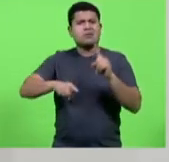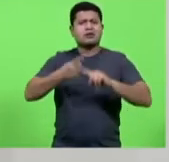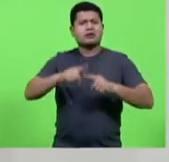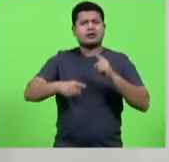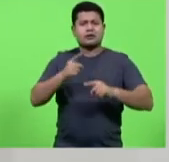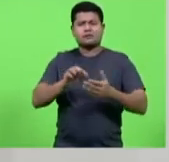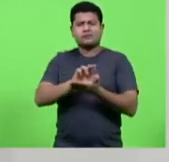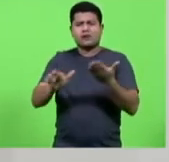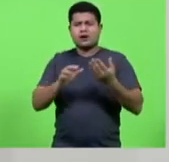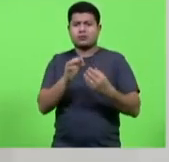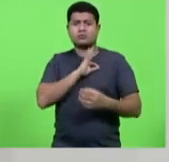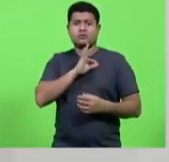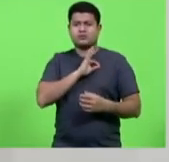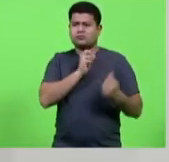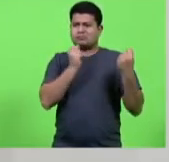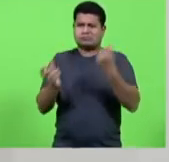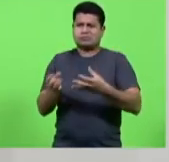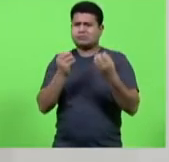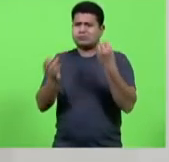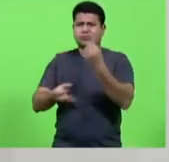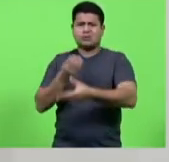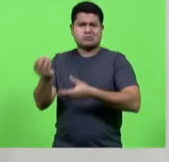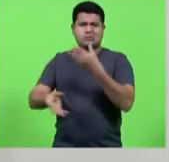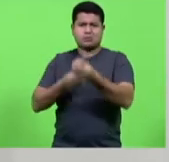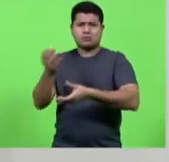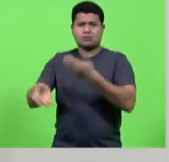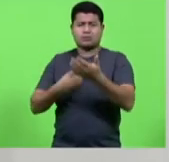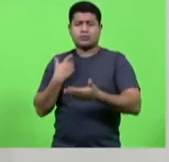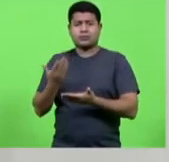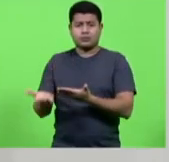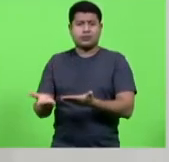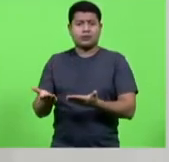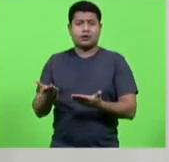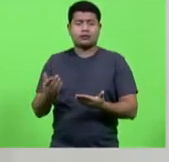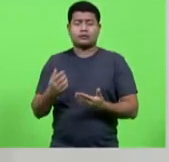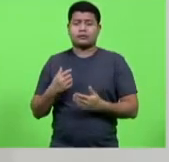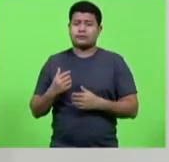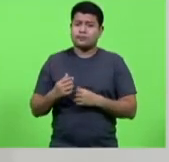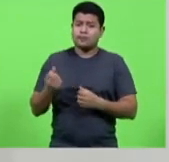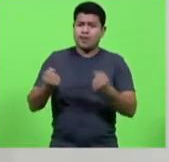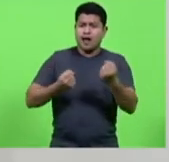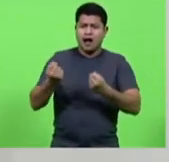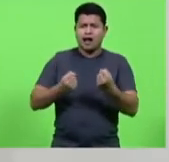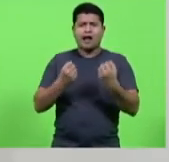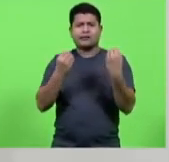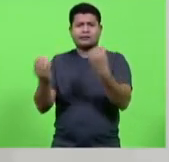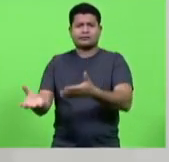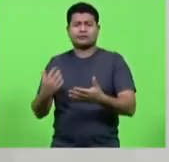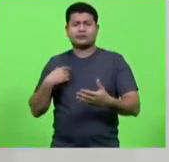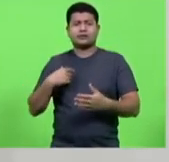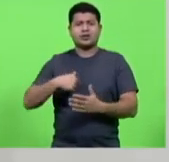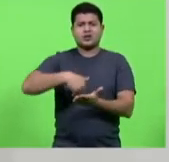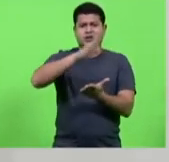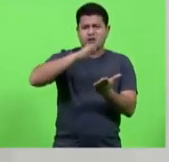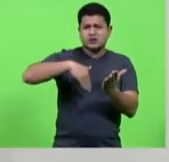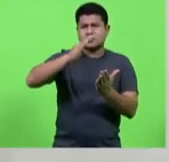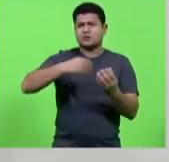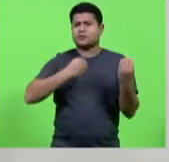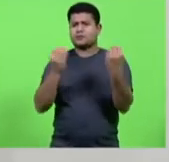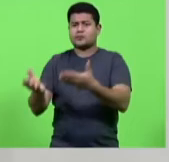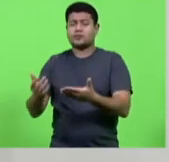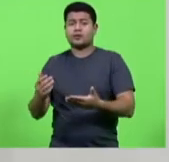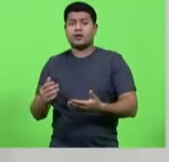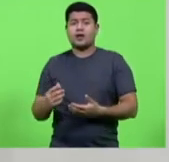o empresariado ele vai lá e banca, às vezes, uma viatura, dá pneu, o sujeito dá tinta para pintar o quartel, o outro. A única coisa